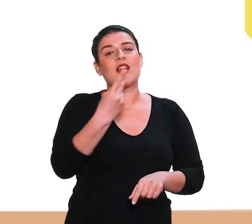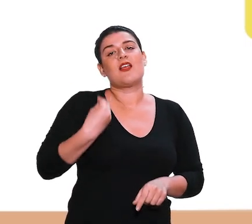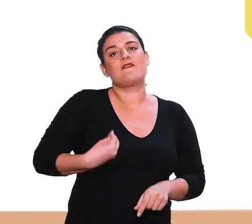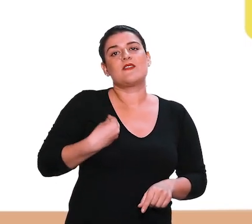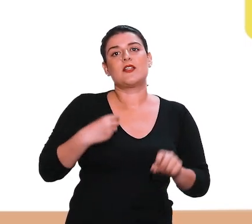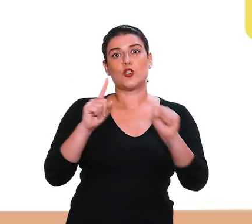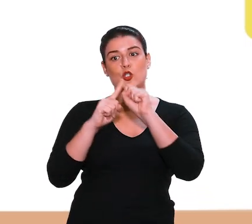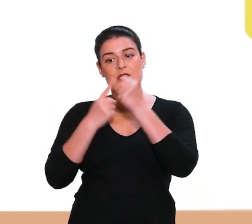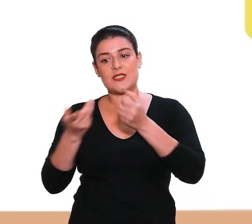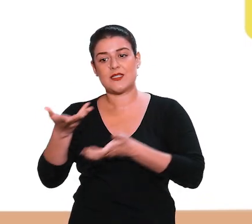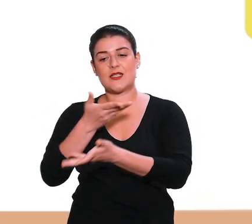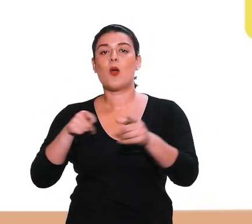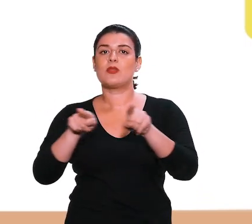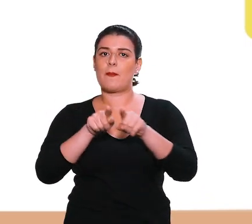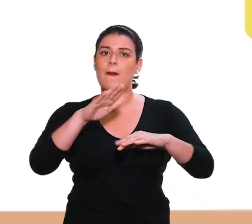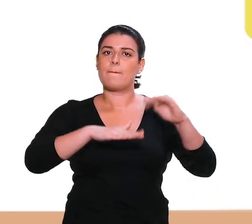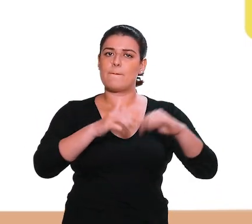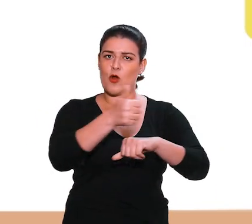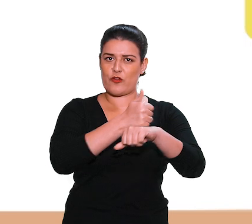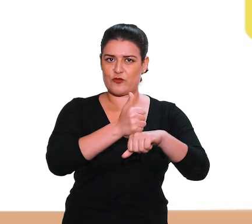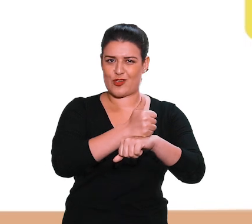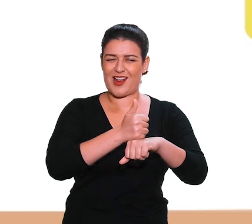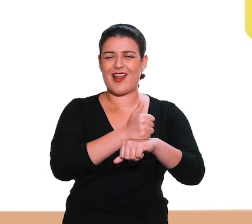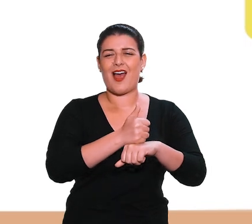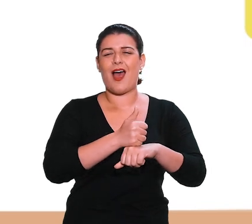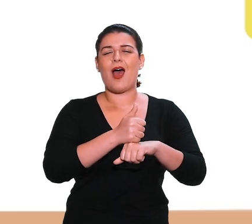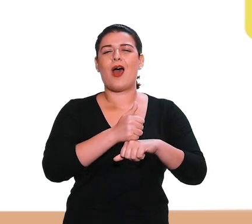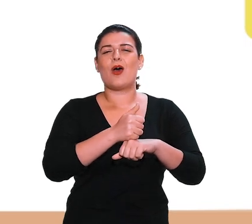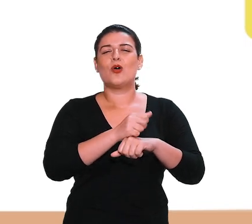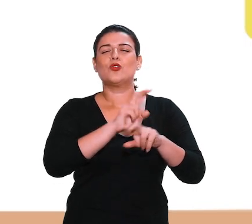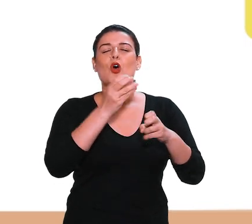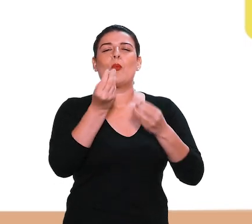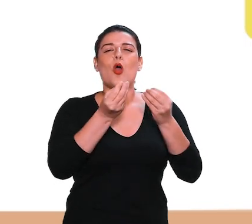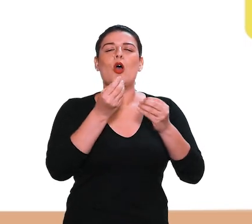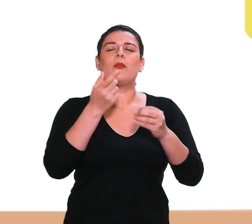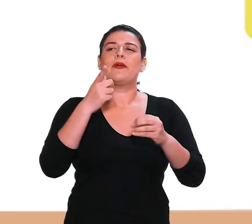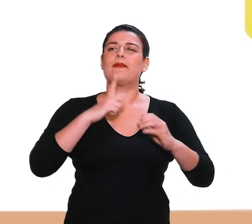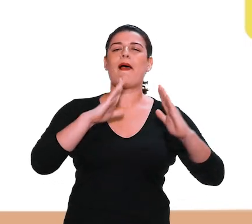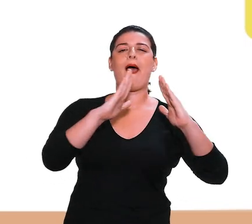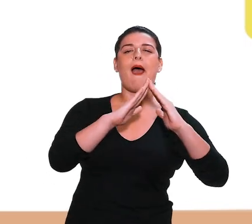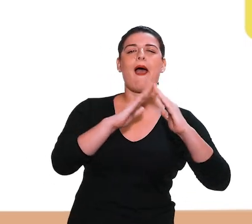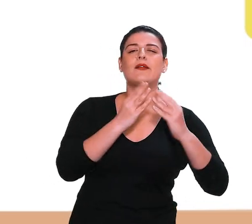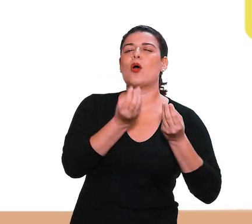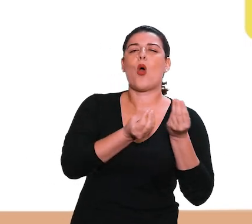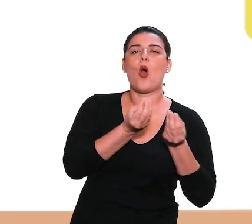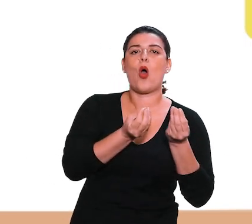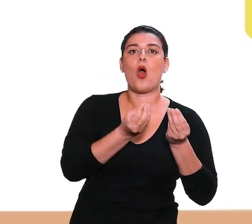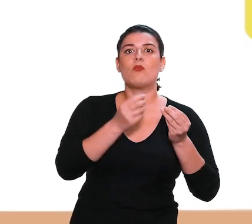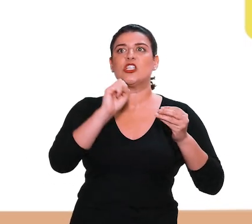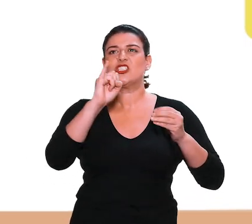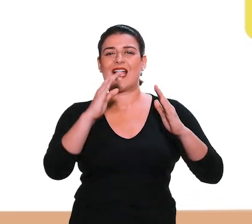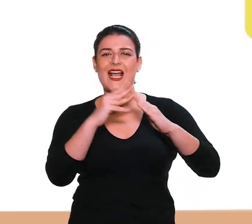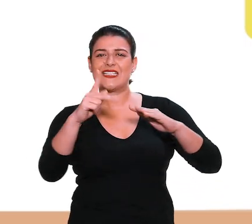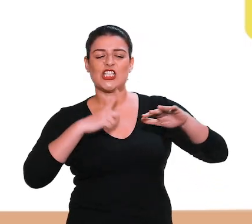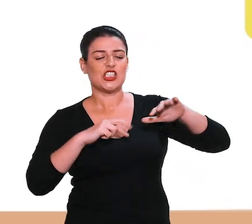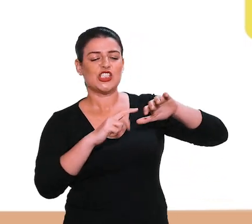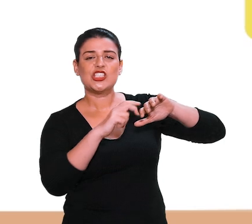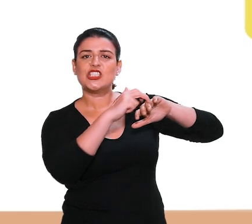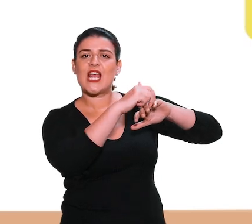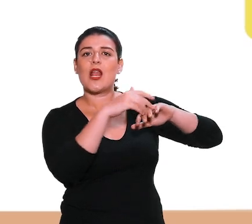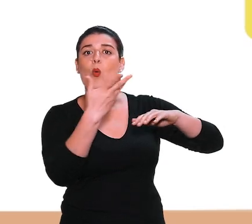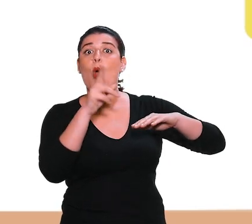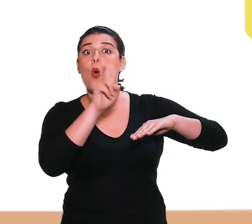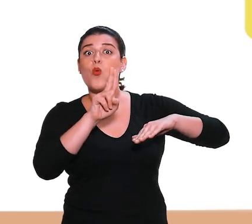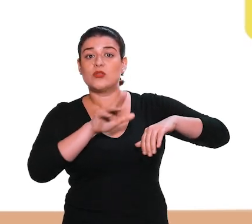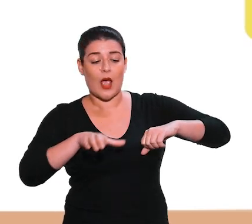profissional, principalmente quando a gente fala de questões de acesso à moradia, se tem muitas escadas, como que vai ser a prótese, a